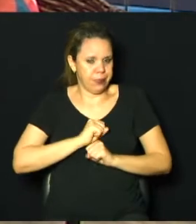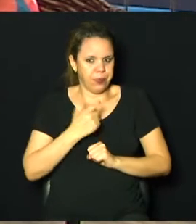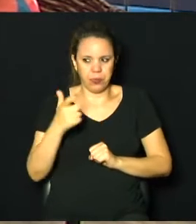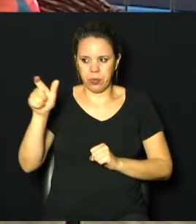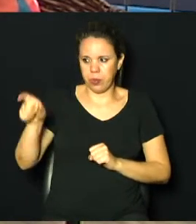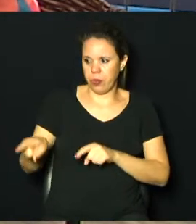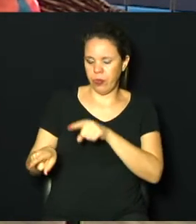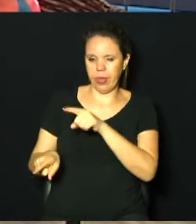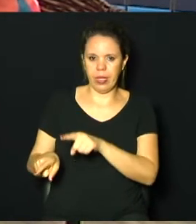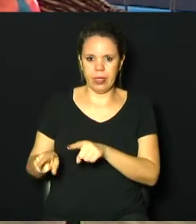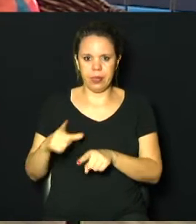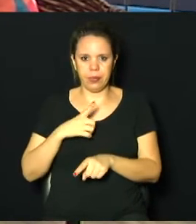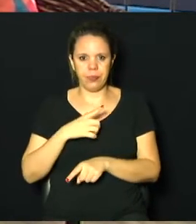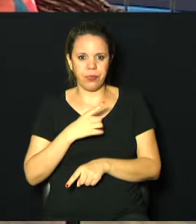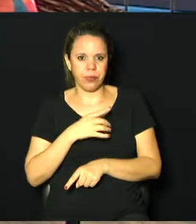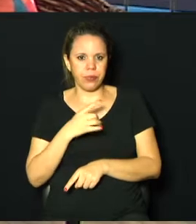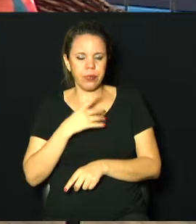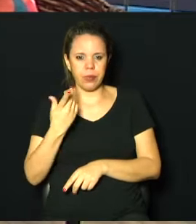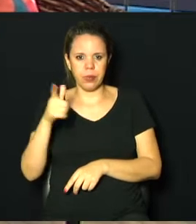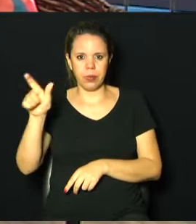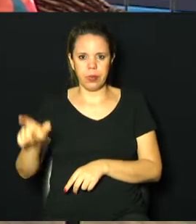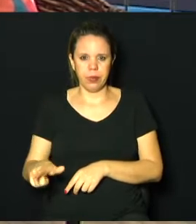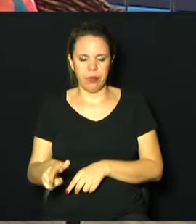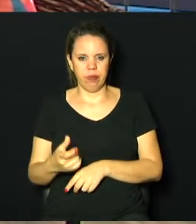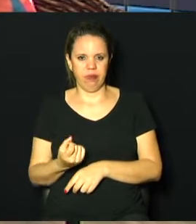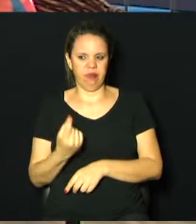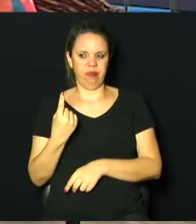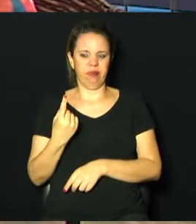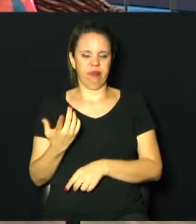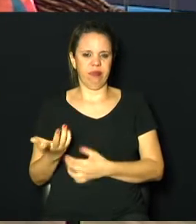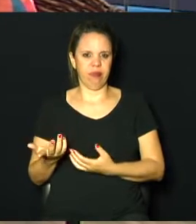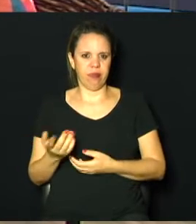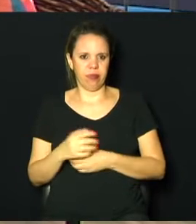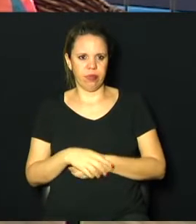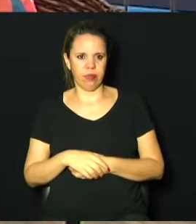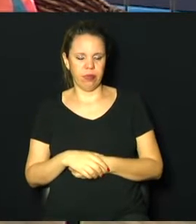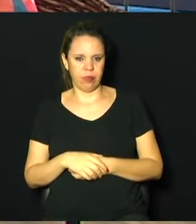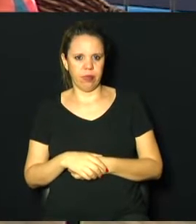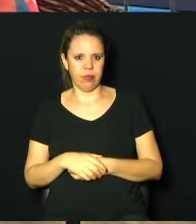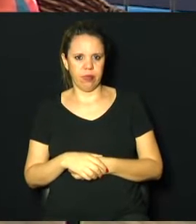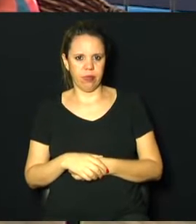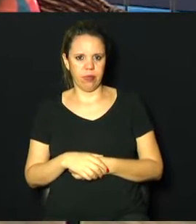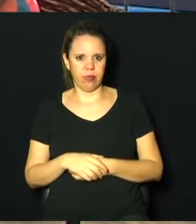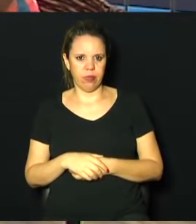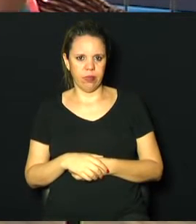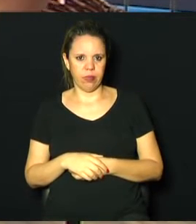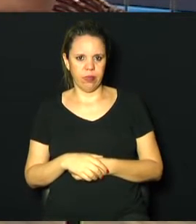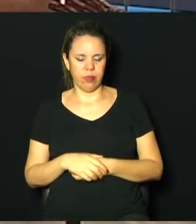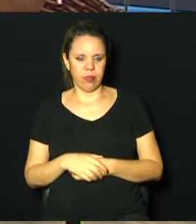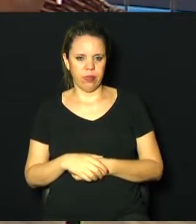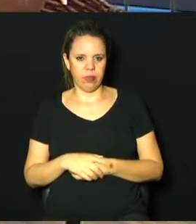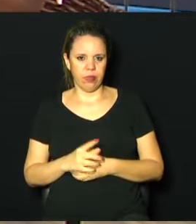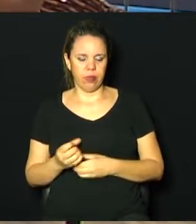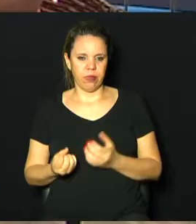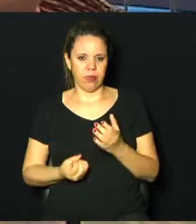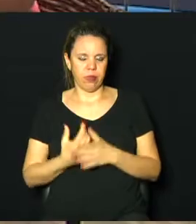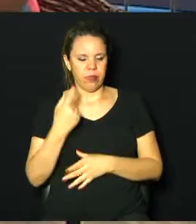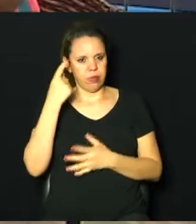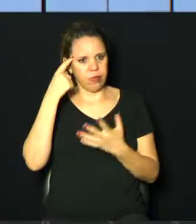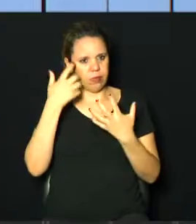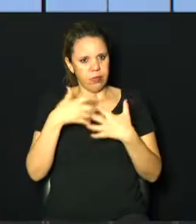outro. A gente passou a ter medo do outro. Que coisa estranha, né, Anne? Que coisa estranha, né? Então isso vai criando. Então,